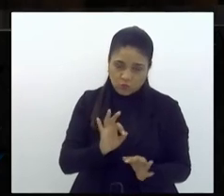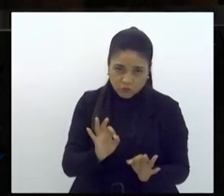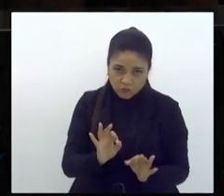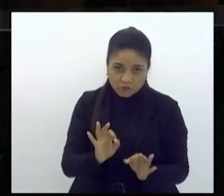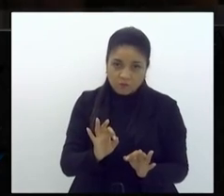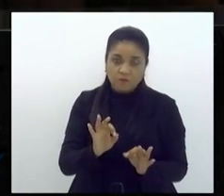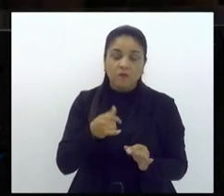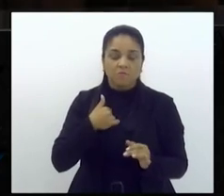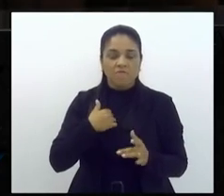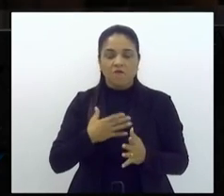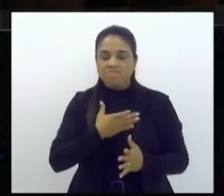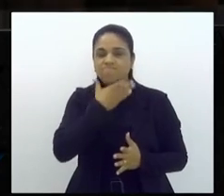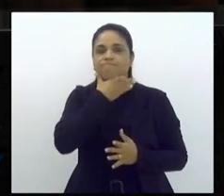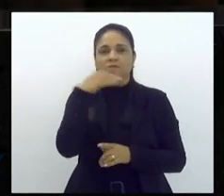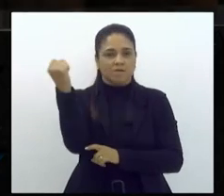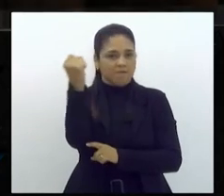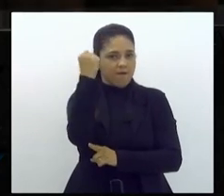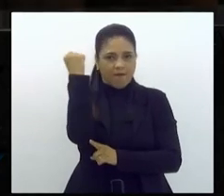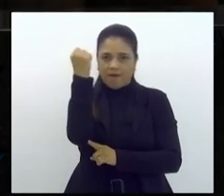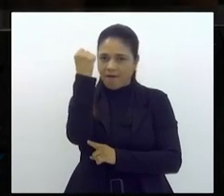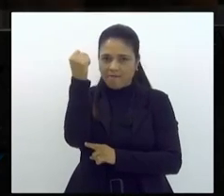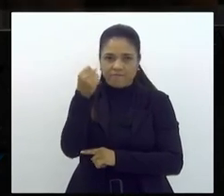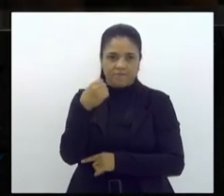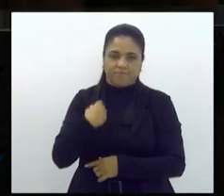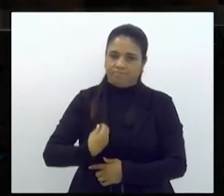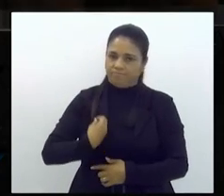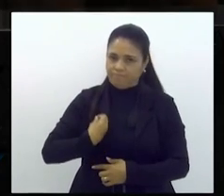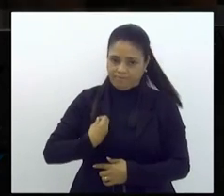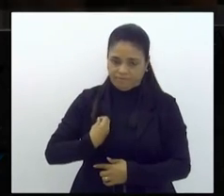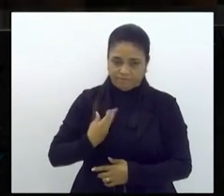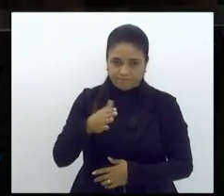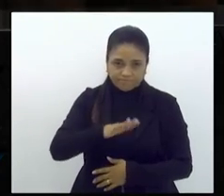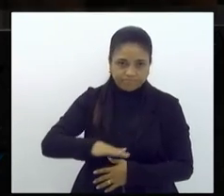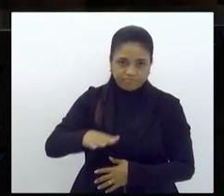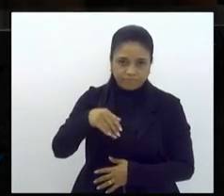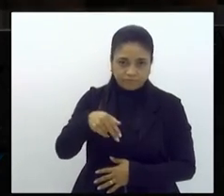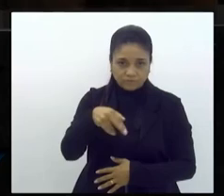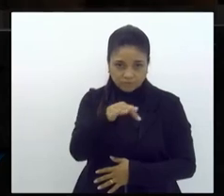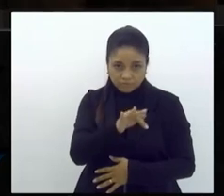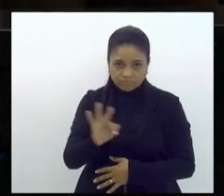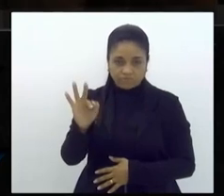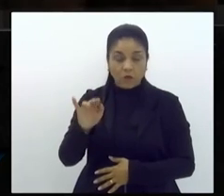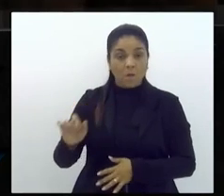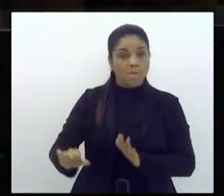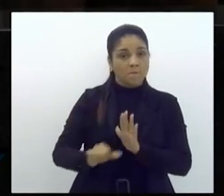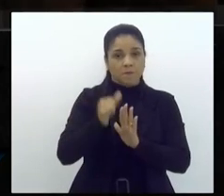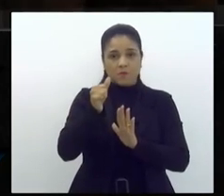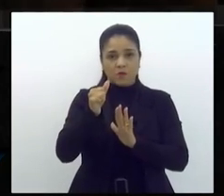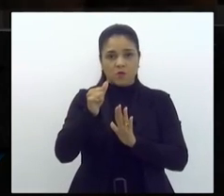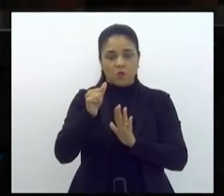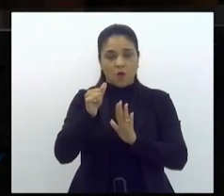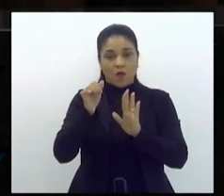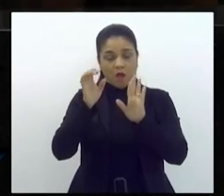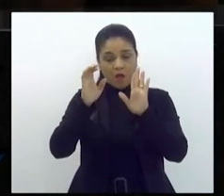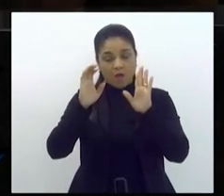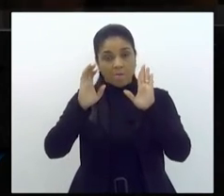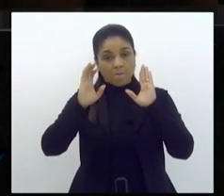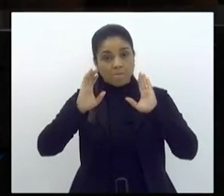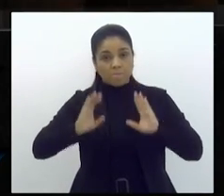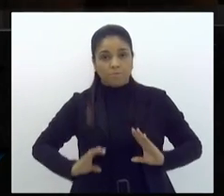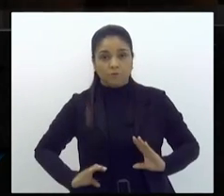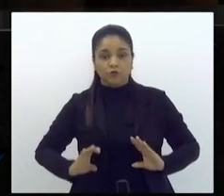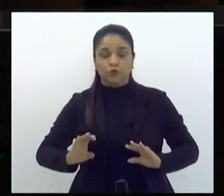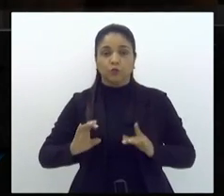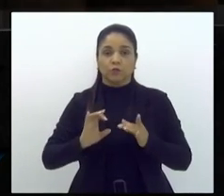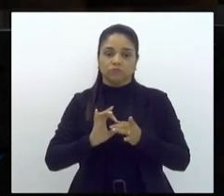grave o que nós vivemos ali muito grave primeiro a postura antidemocrática segundo